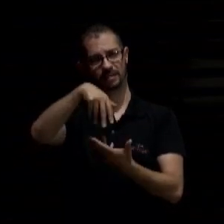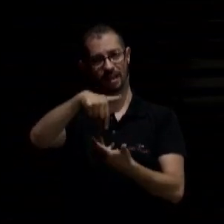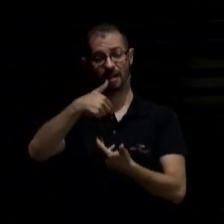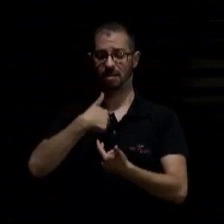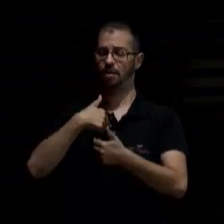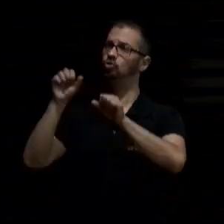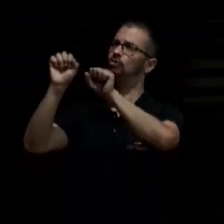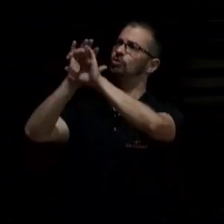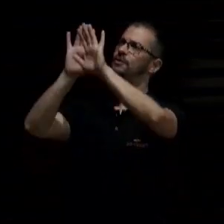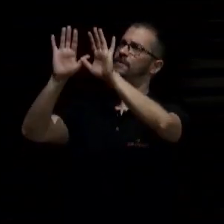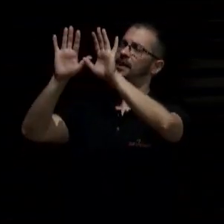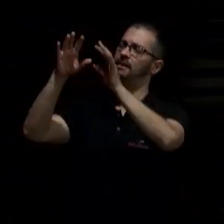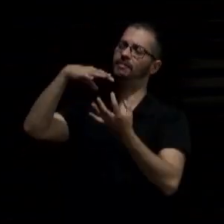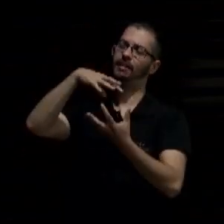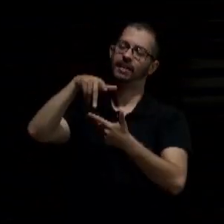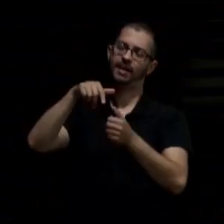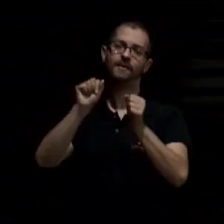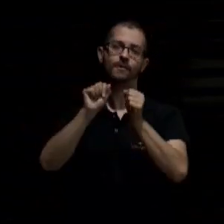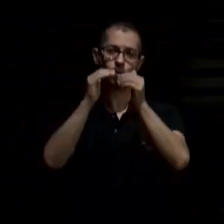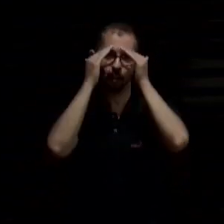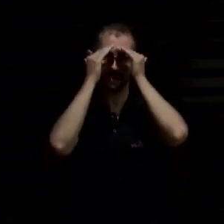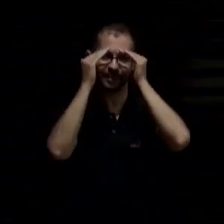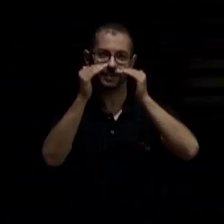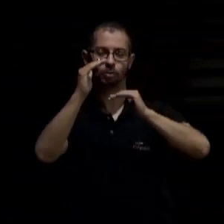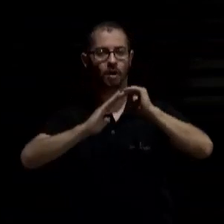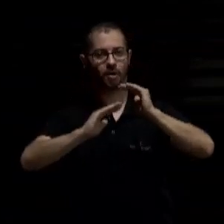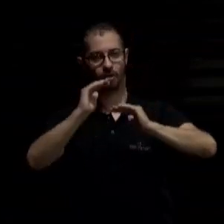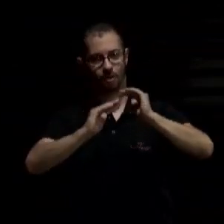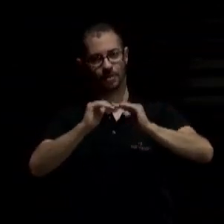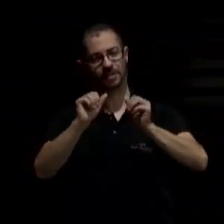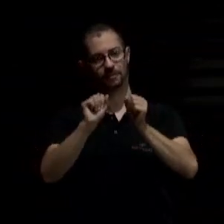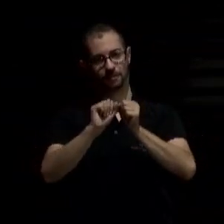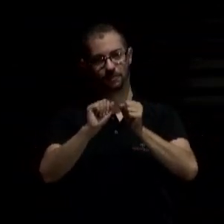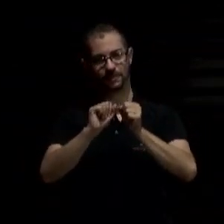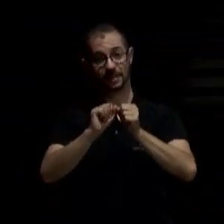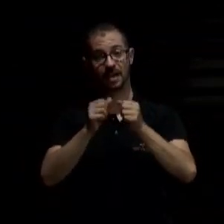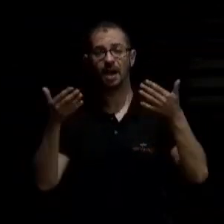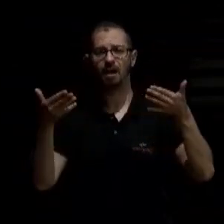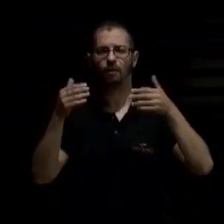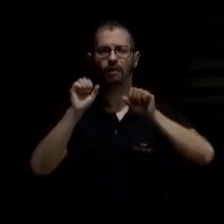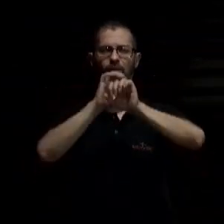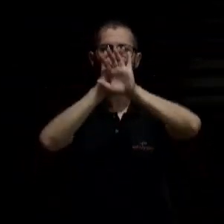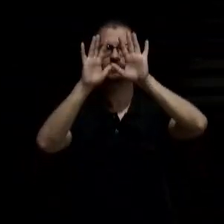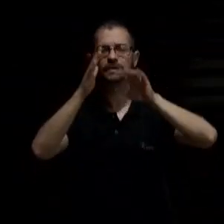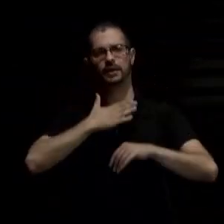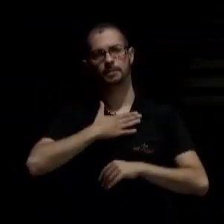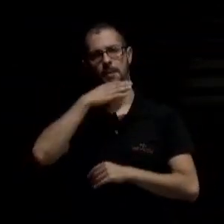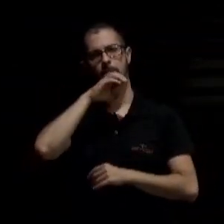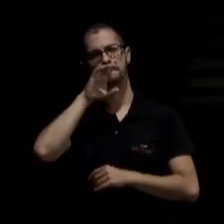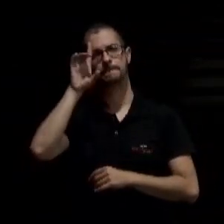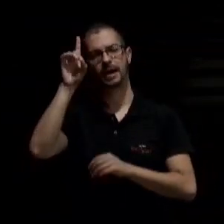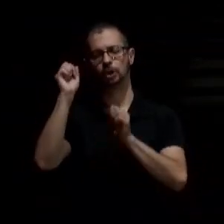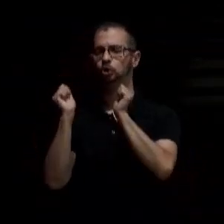consumando a obra que me confiaste para fazer. E agora, glorifica-me, ó Pai, contigo mesmo,